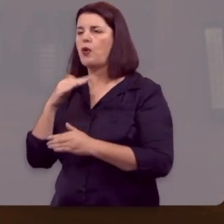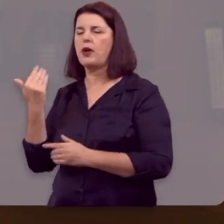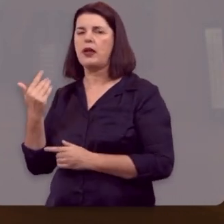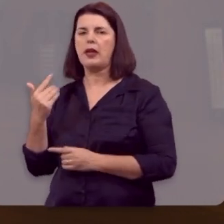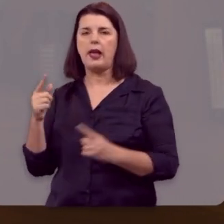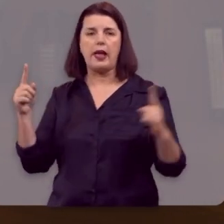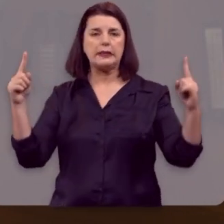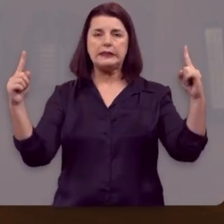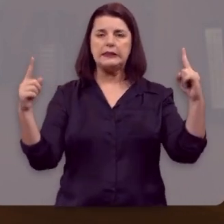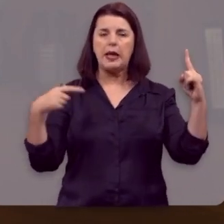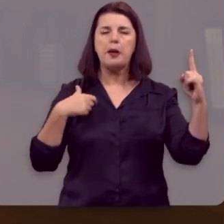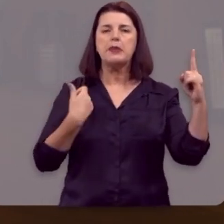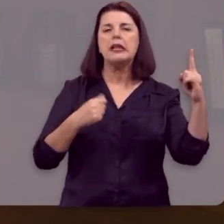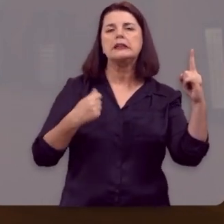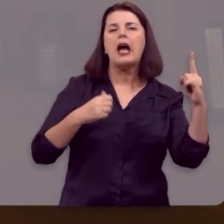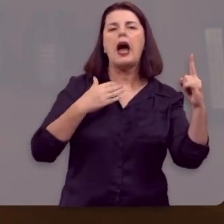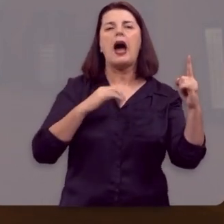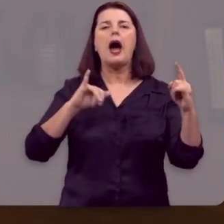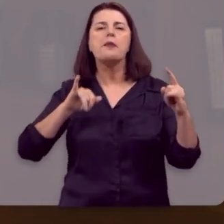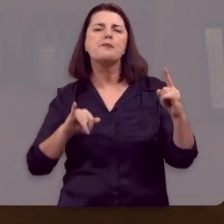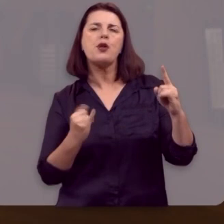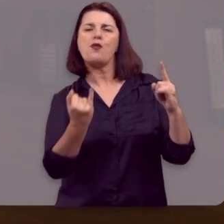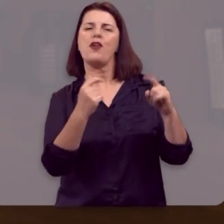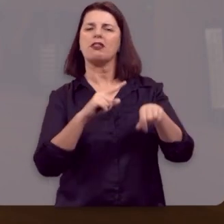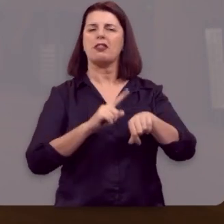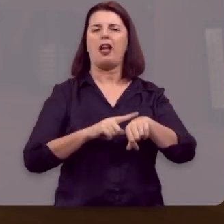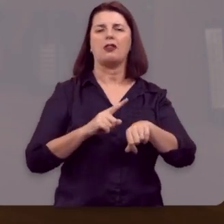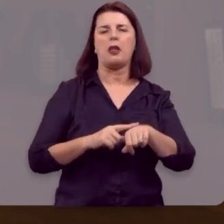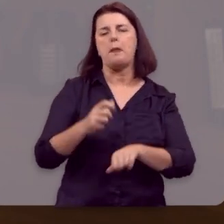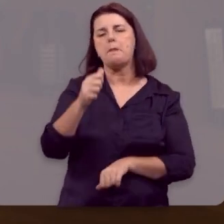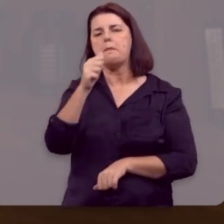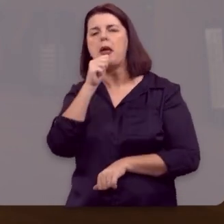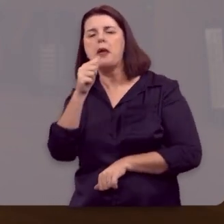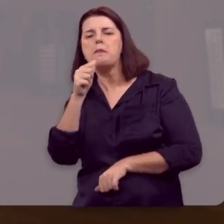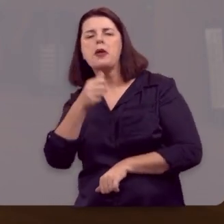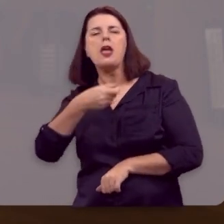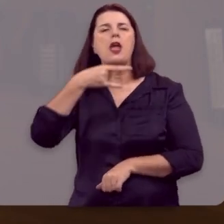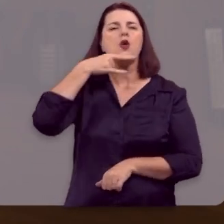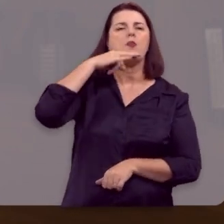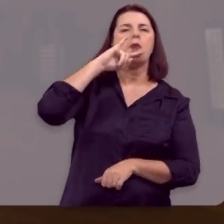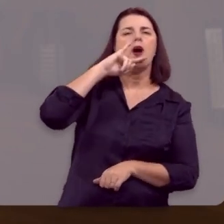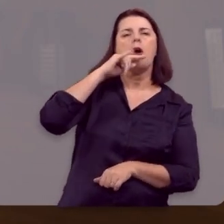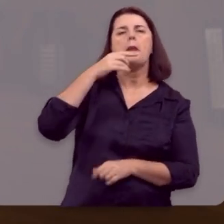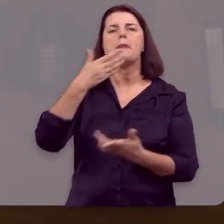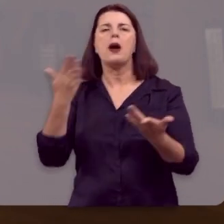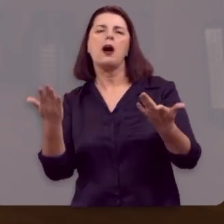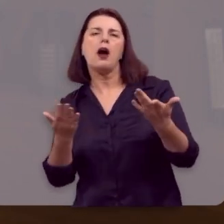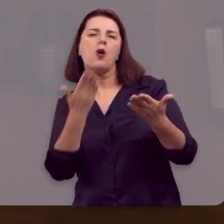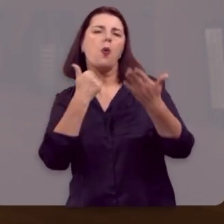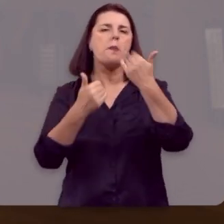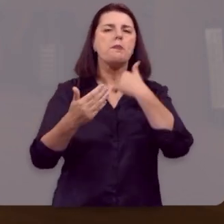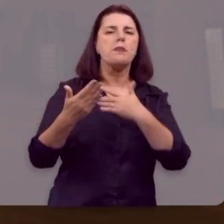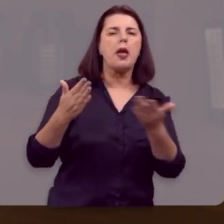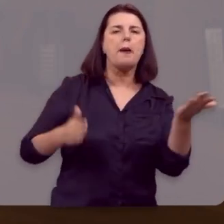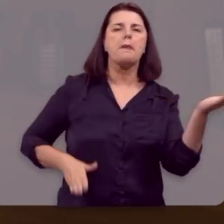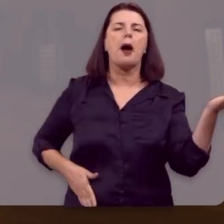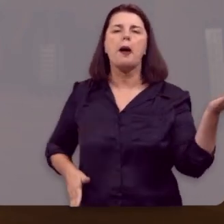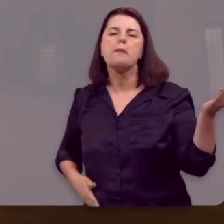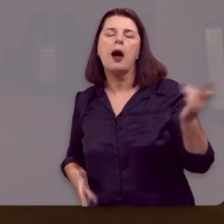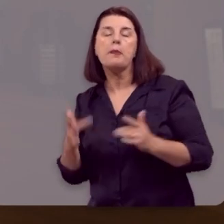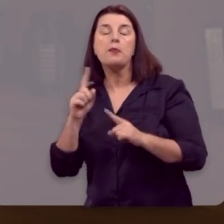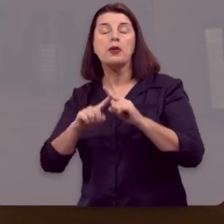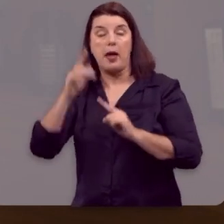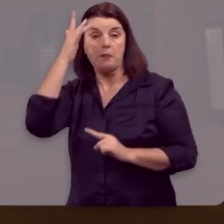vida, é beber todas as taças dos prazeres. E o lema deles era: comamos e bebamos, porque